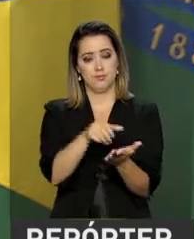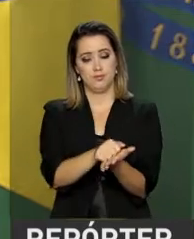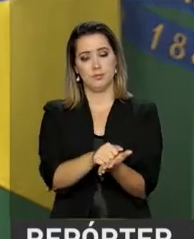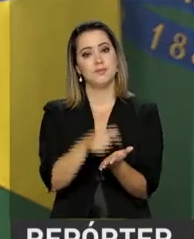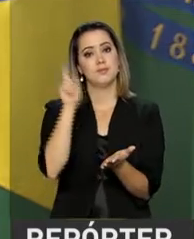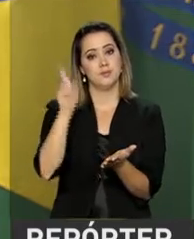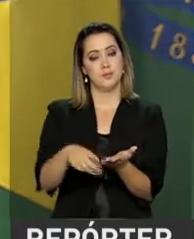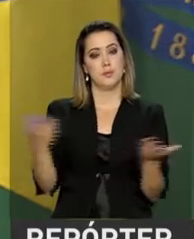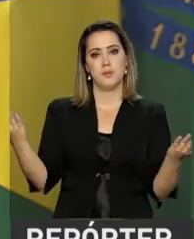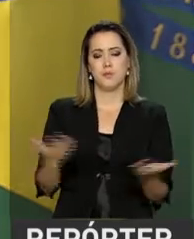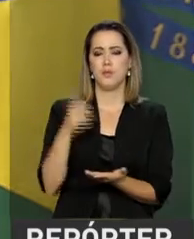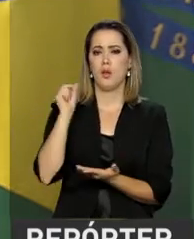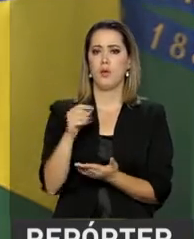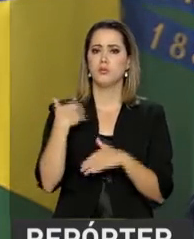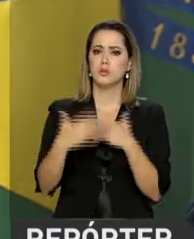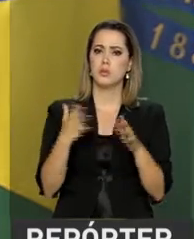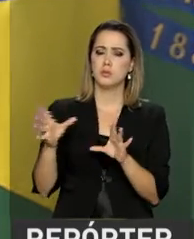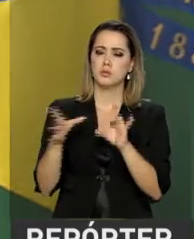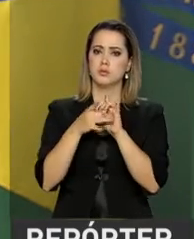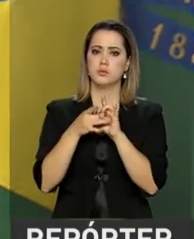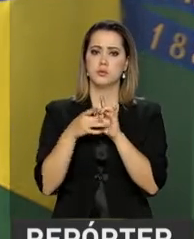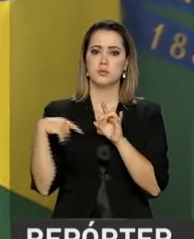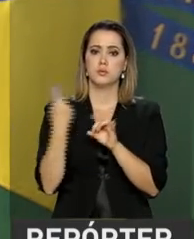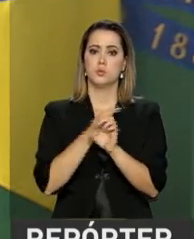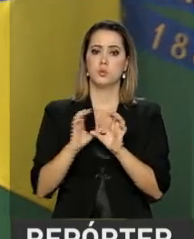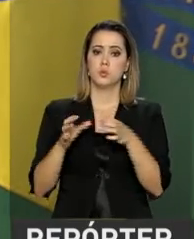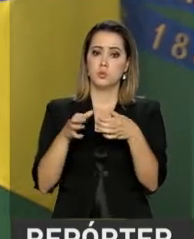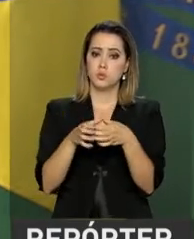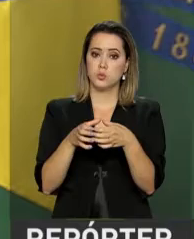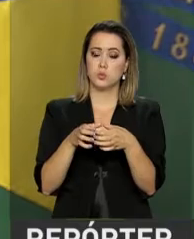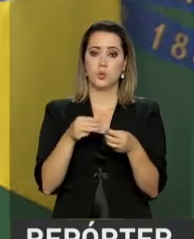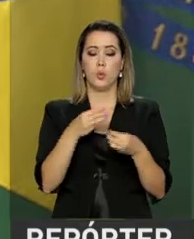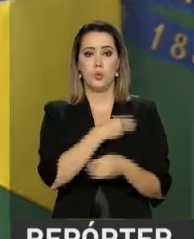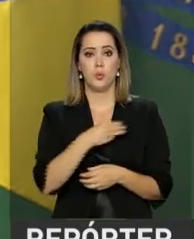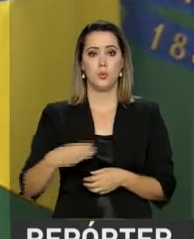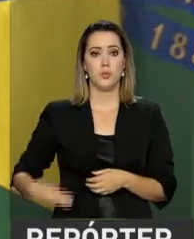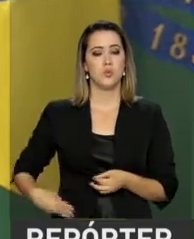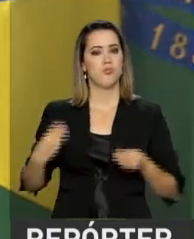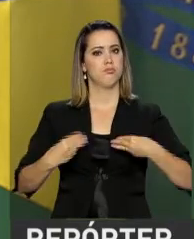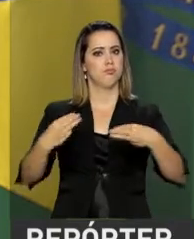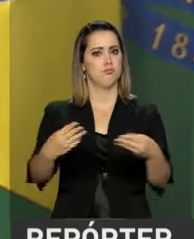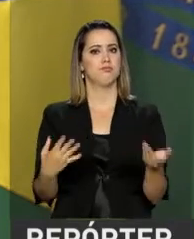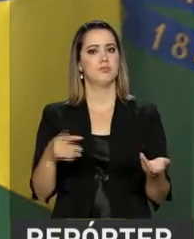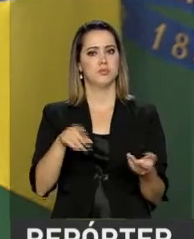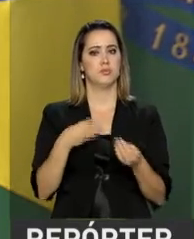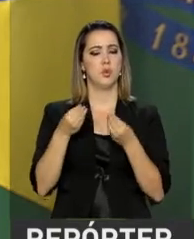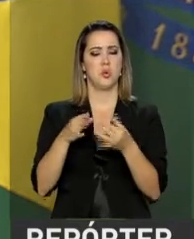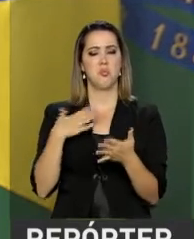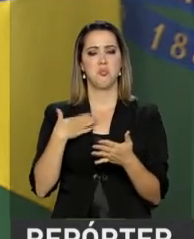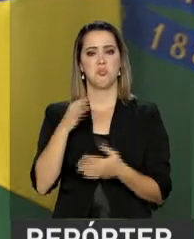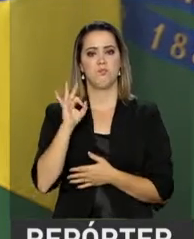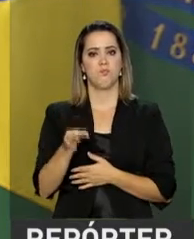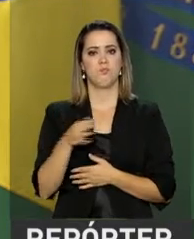e que hoje passa a integrar a nossa equipe ministerial para a qual eu tenho absoluta